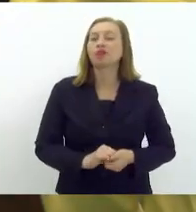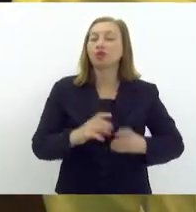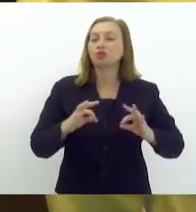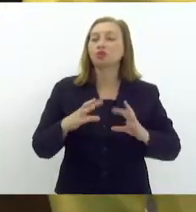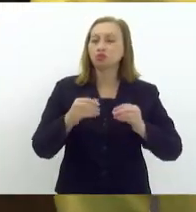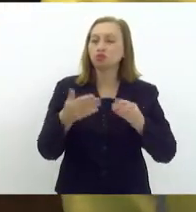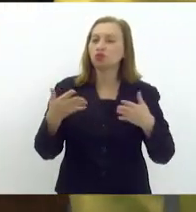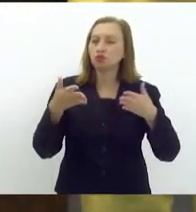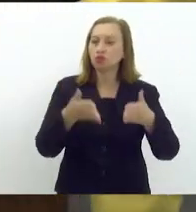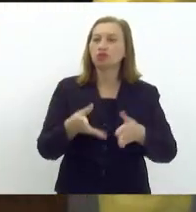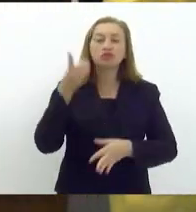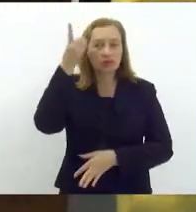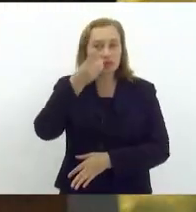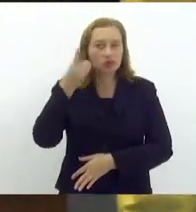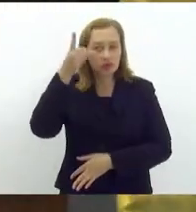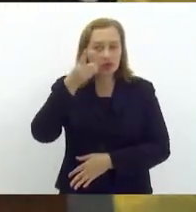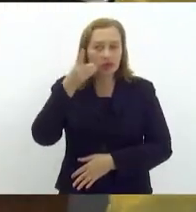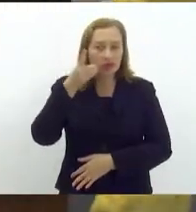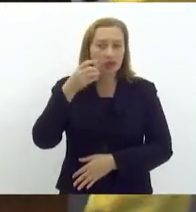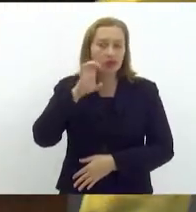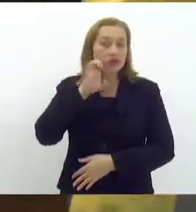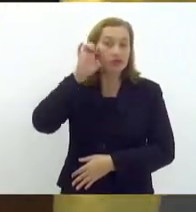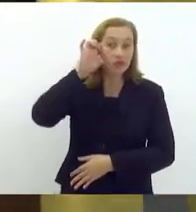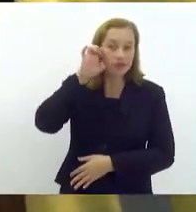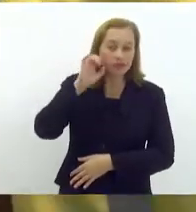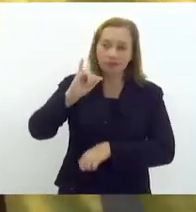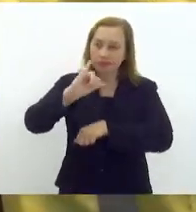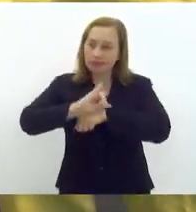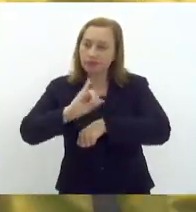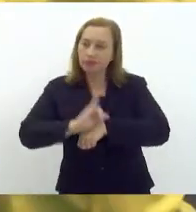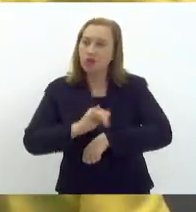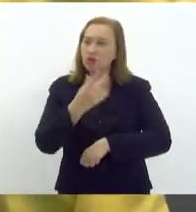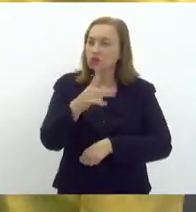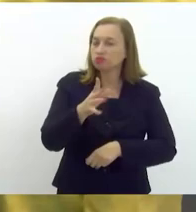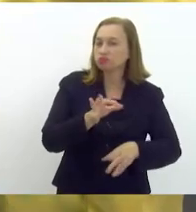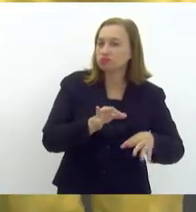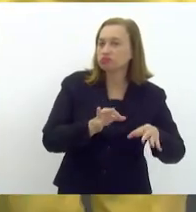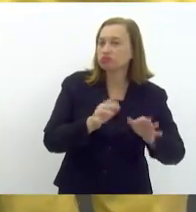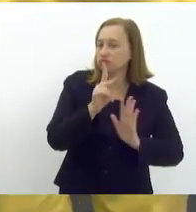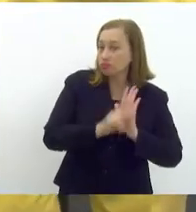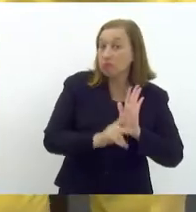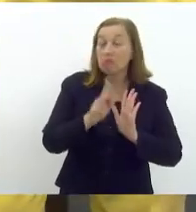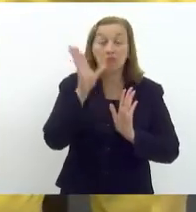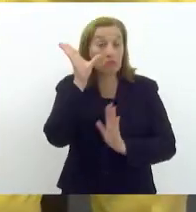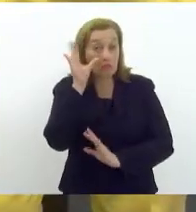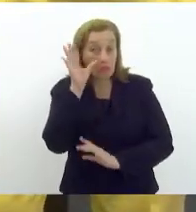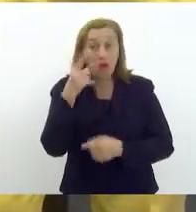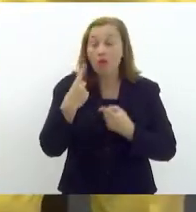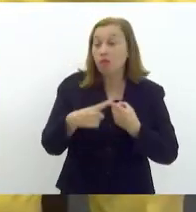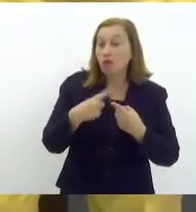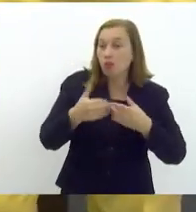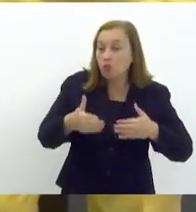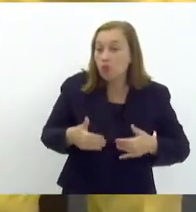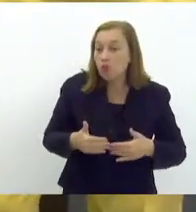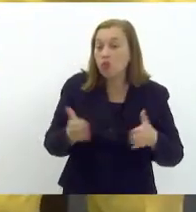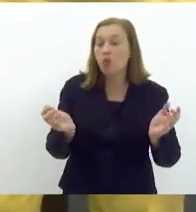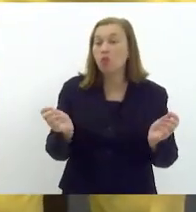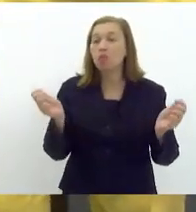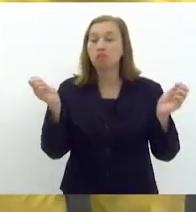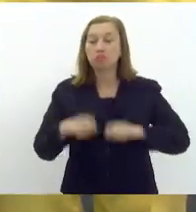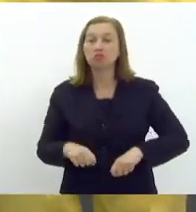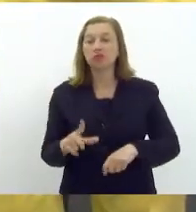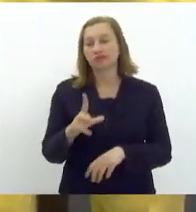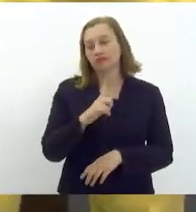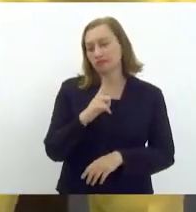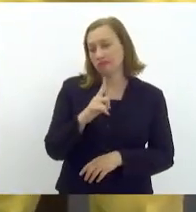deputada Érica na capital então vosso projeto é muito interessante porque abre mais uma oportunidade